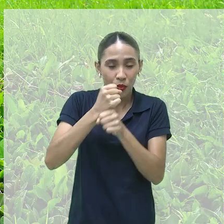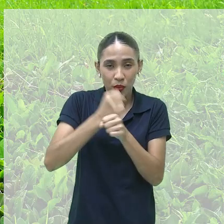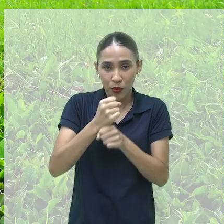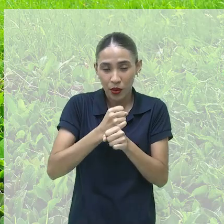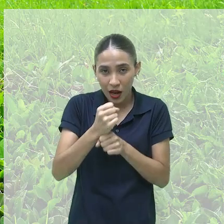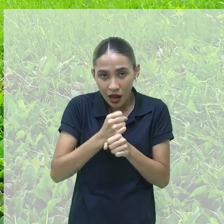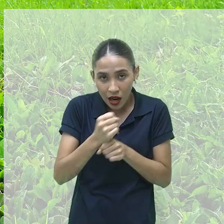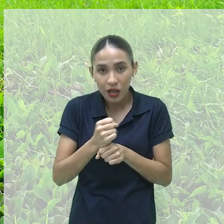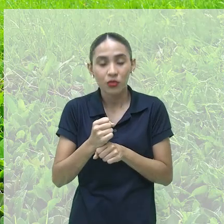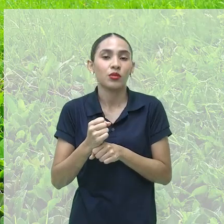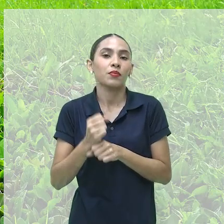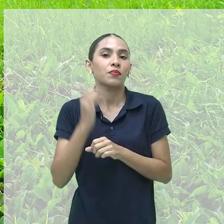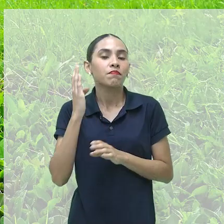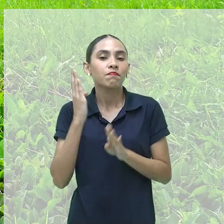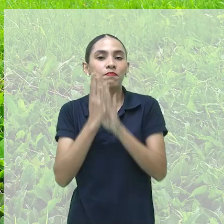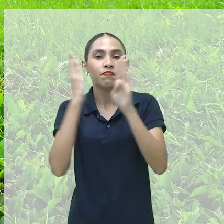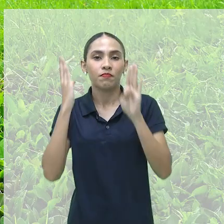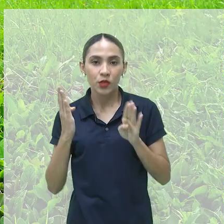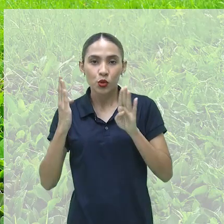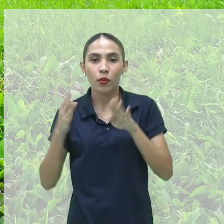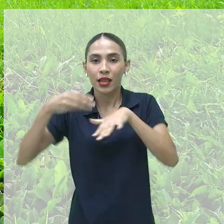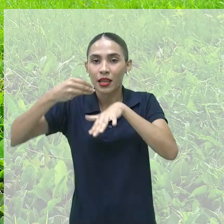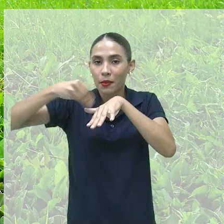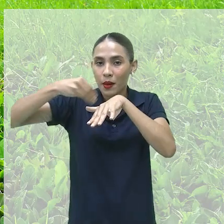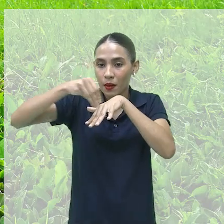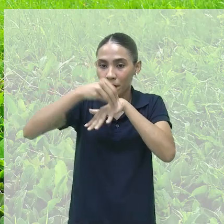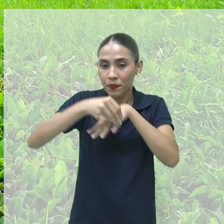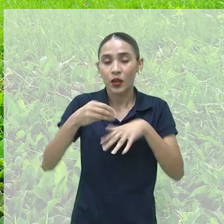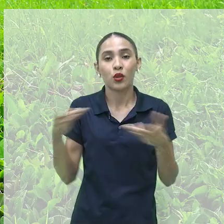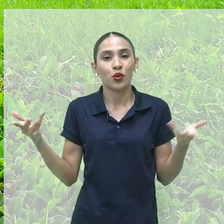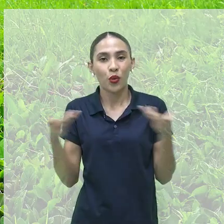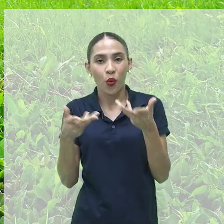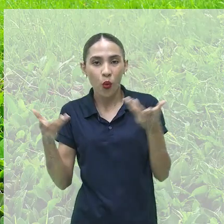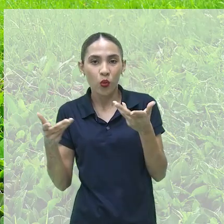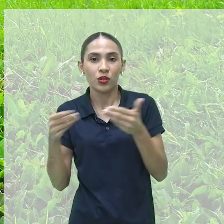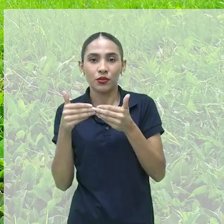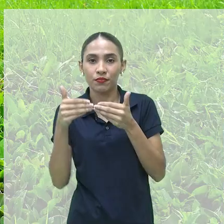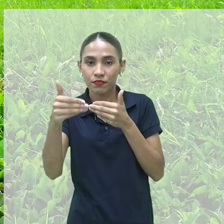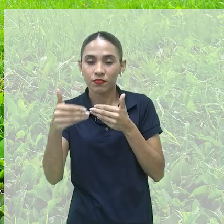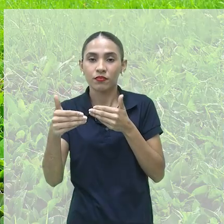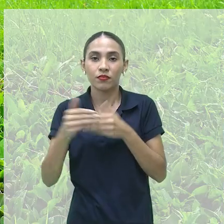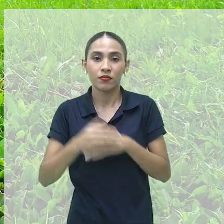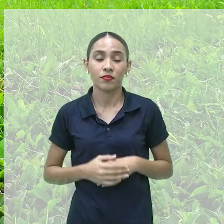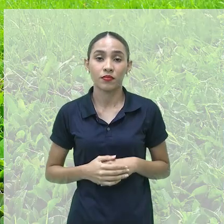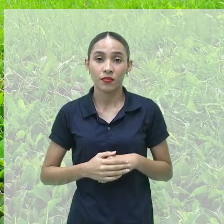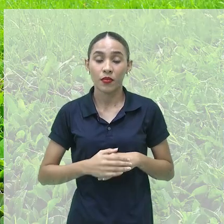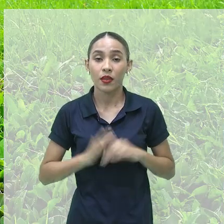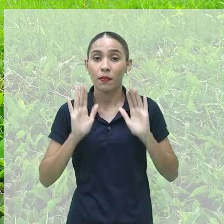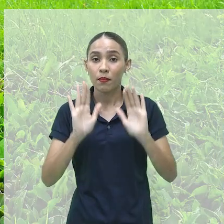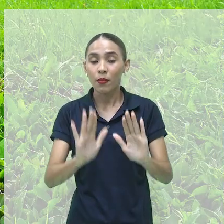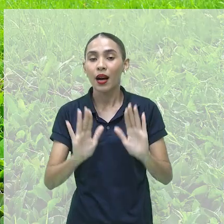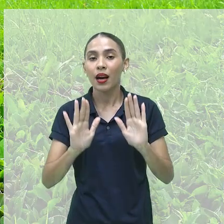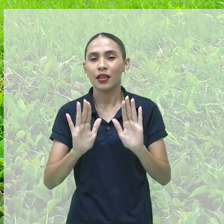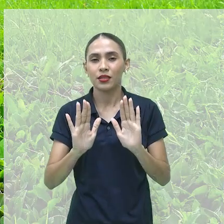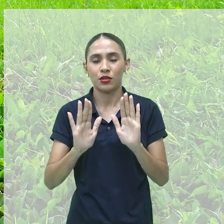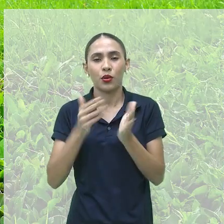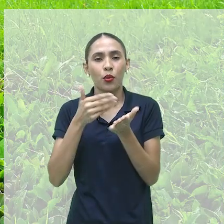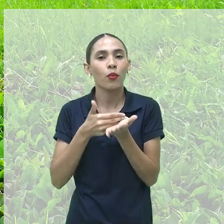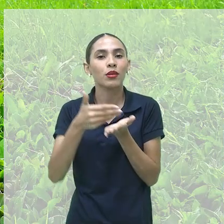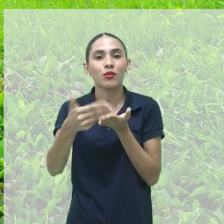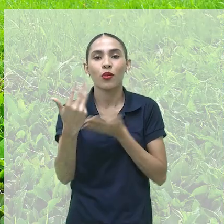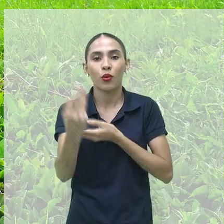através das descobertas de fósseis, e esses que estão atualmente vivendo entre nós? Mas